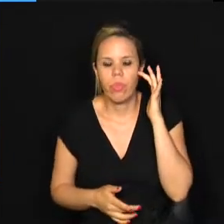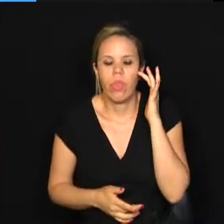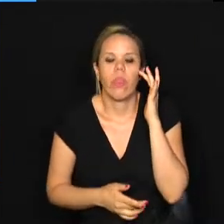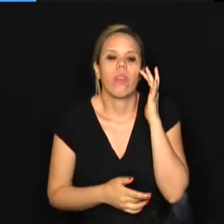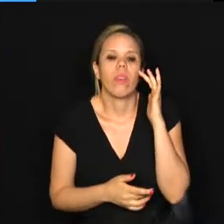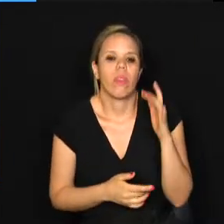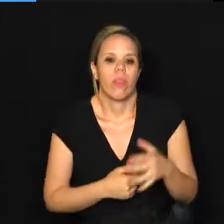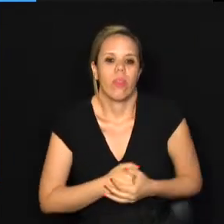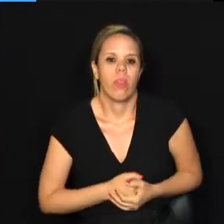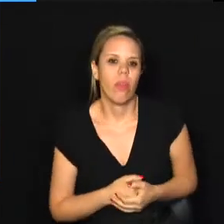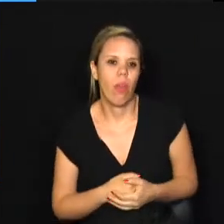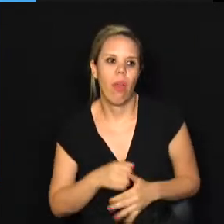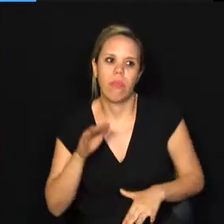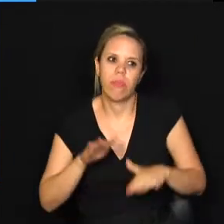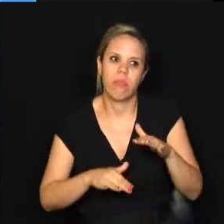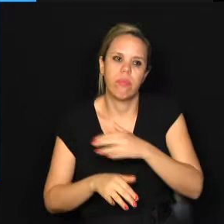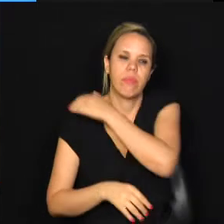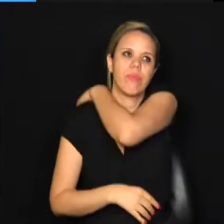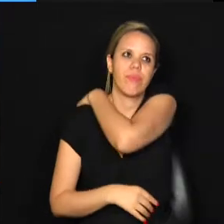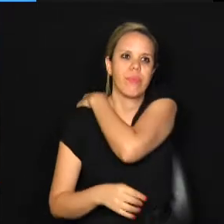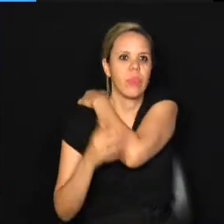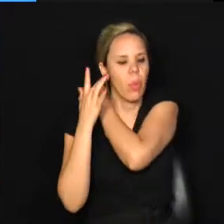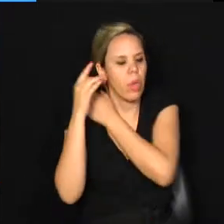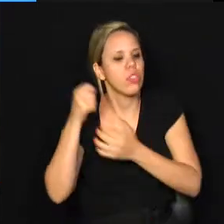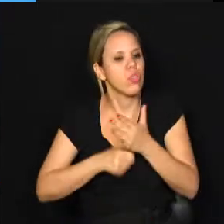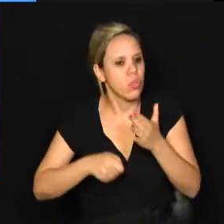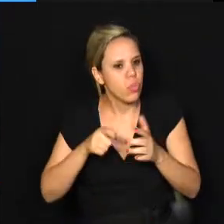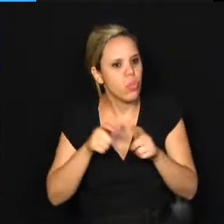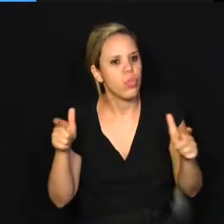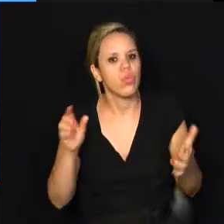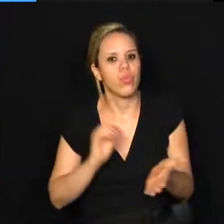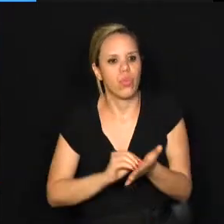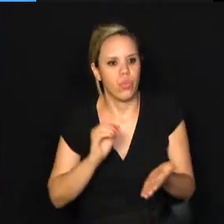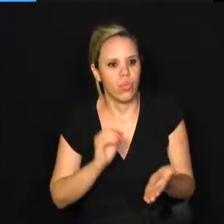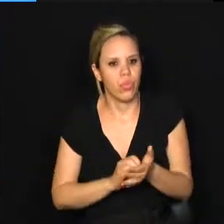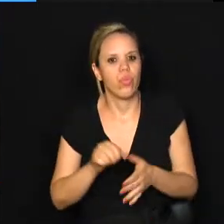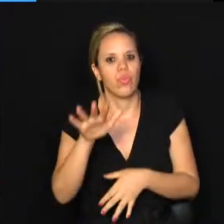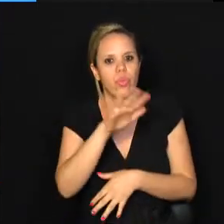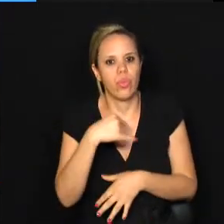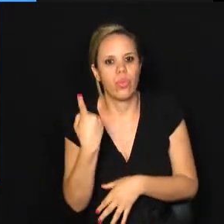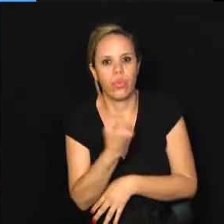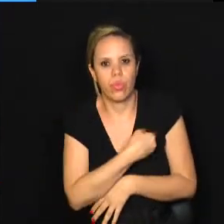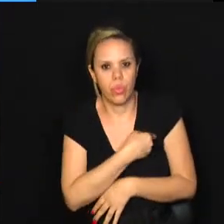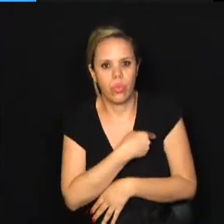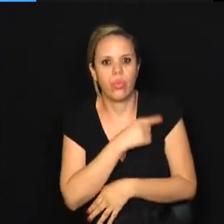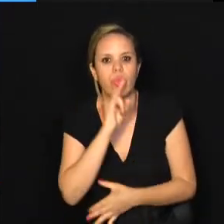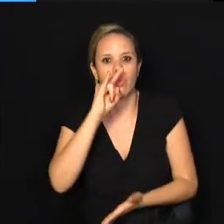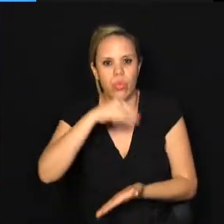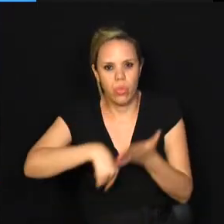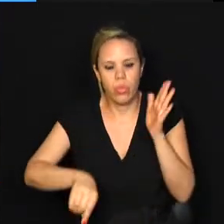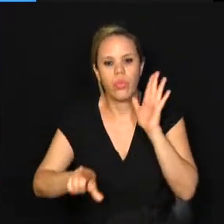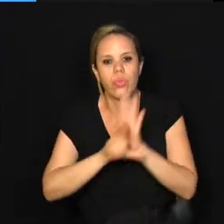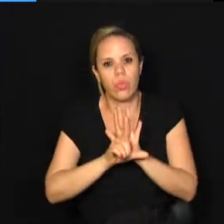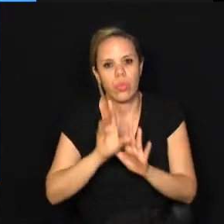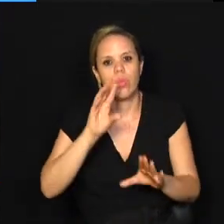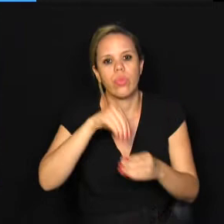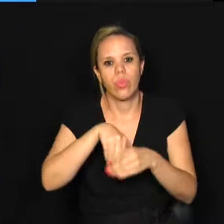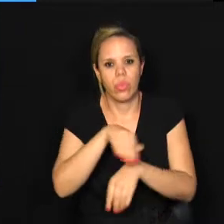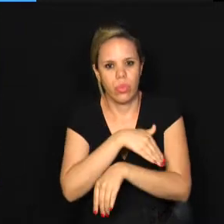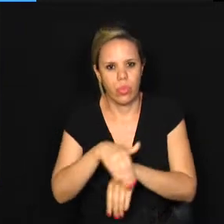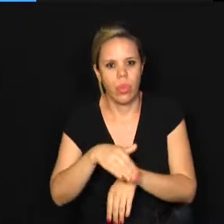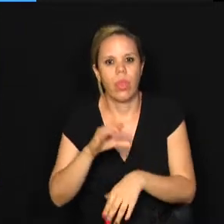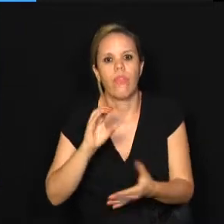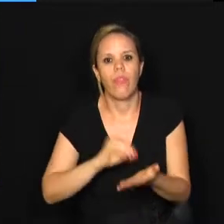de coincidência. Mas ainda a luta ainda é grande, ainda falta muitas áreas nossas ser legalizadas, falta ruas ainda ter